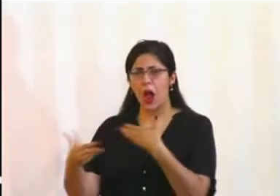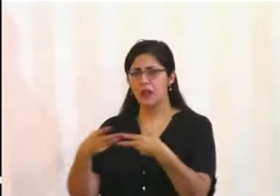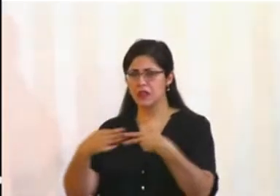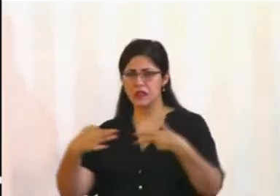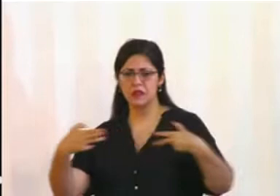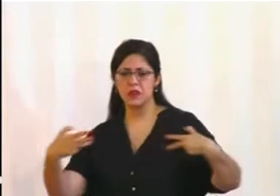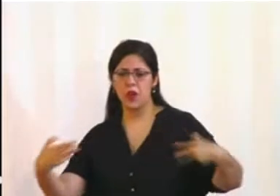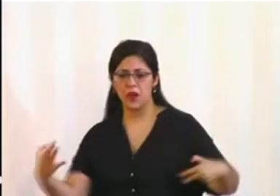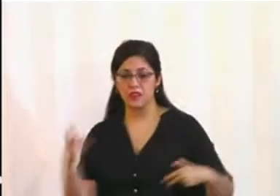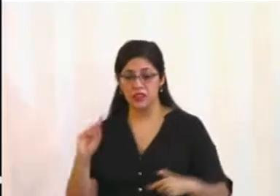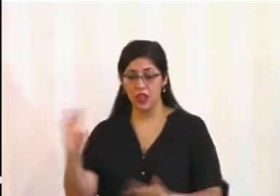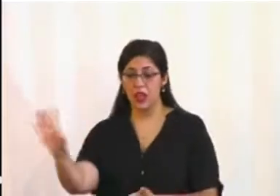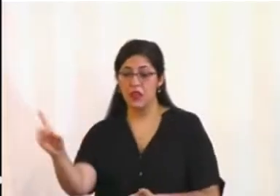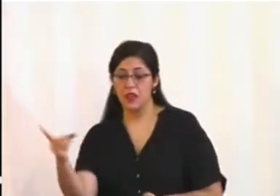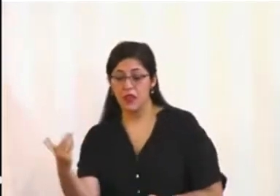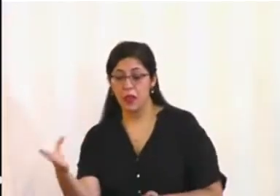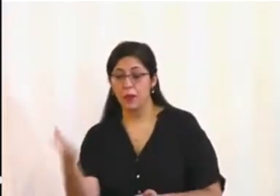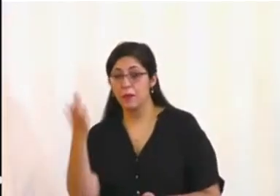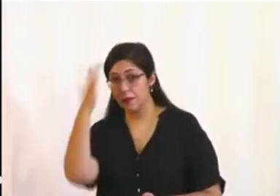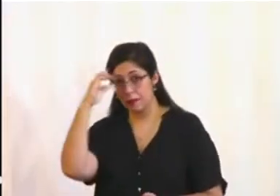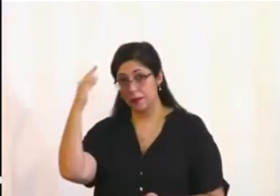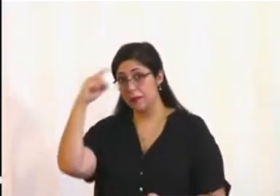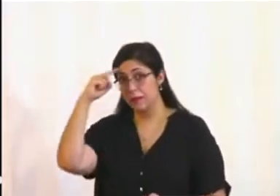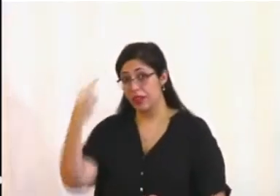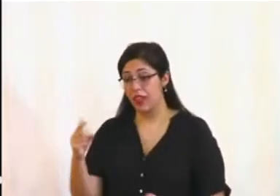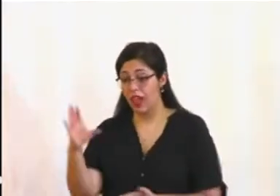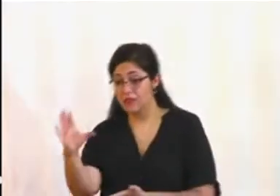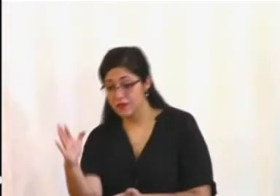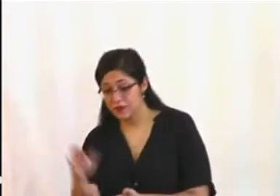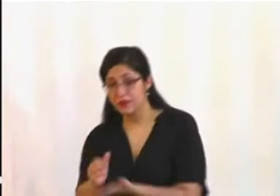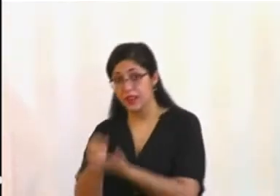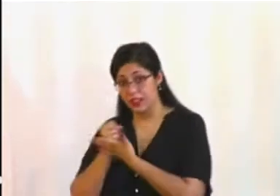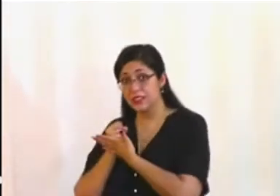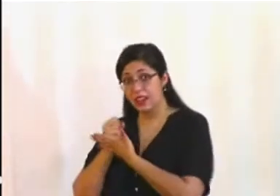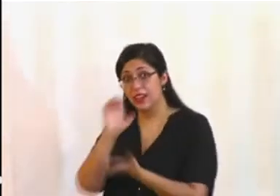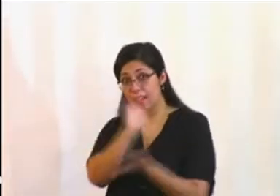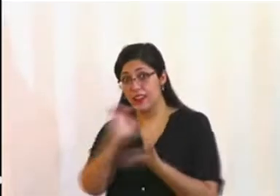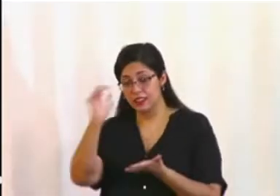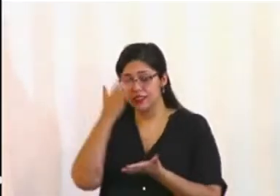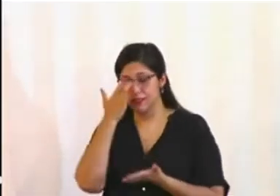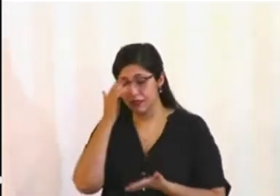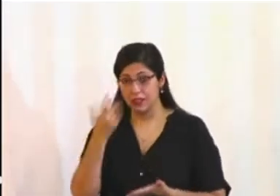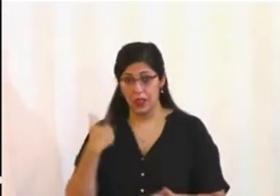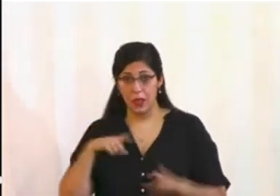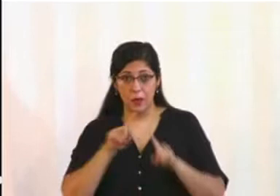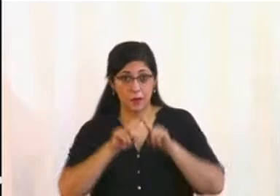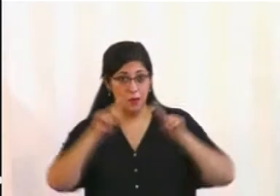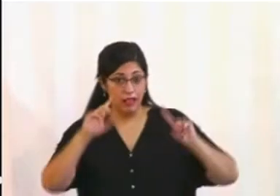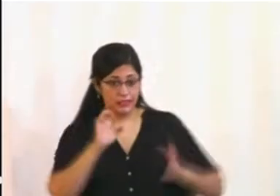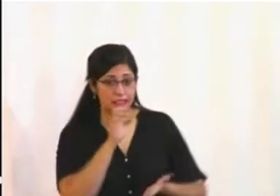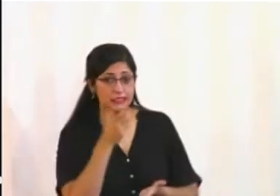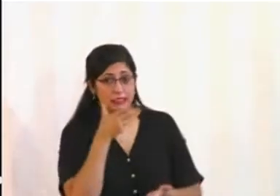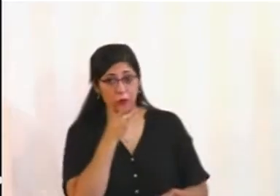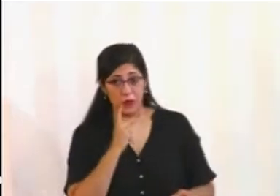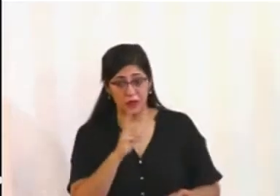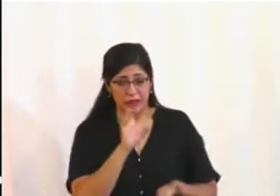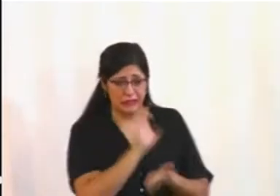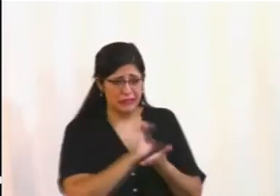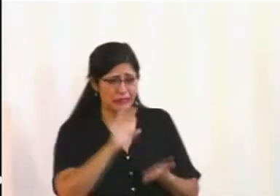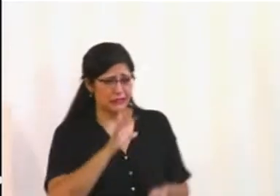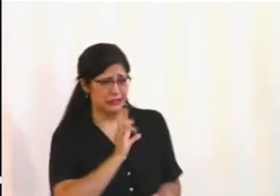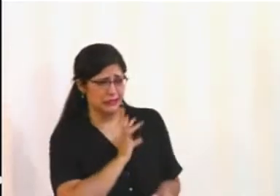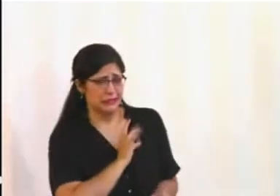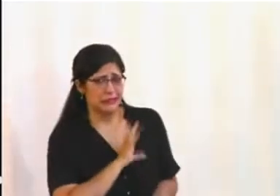eu a tua vida, como fizeste a cada um deles. Temendo, pois, Elias levantou-se, e